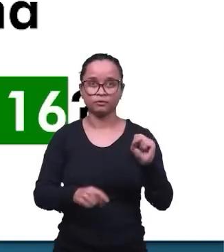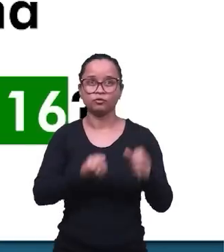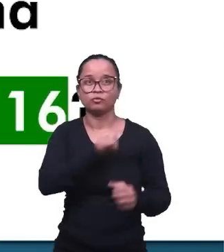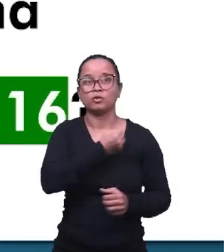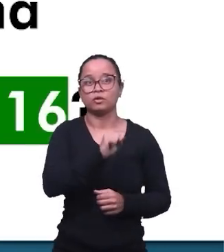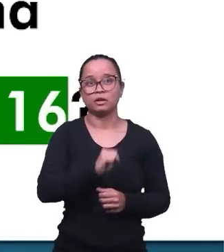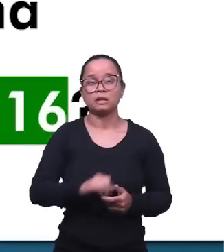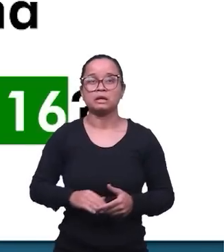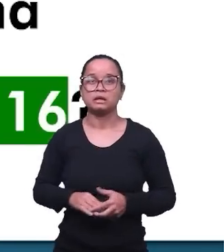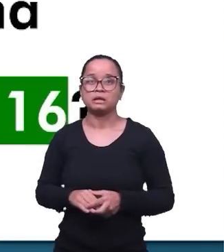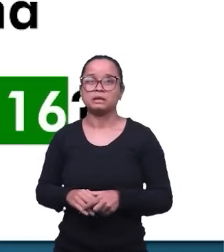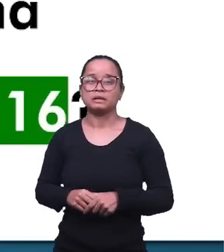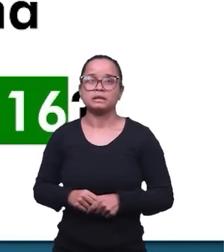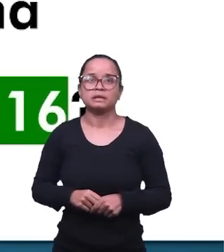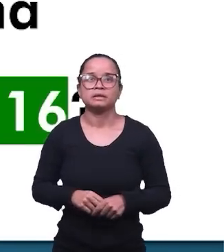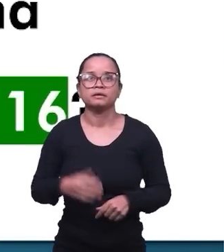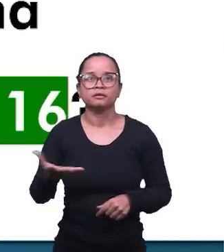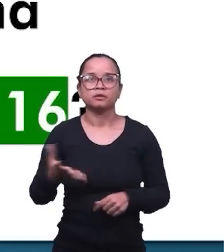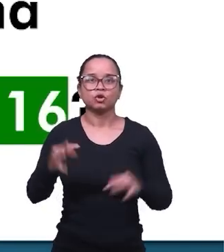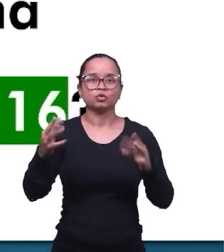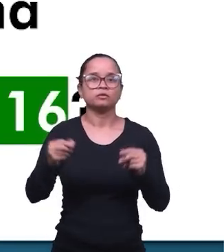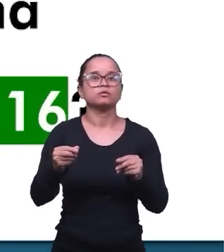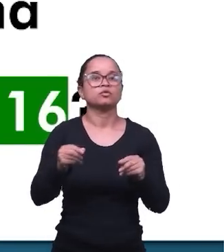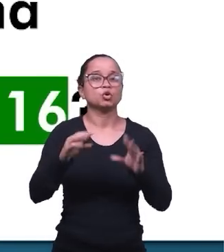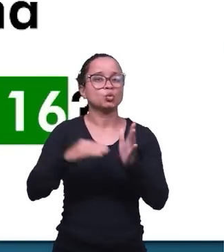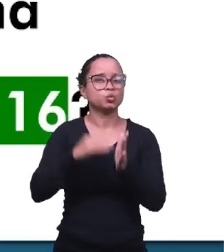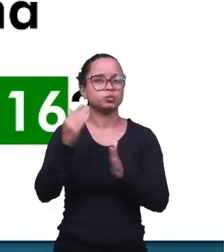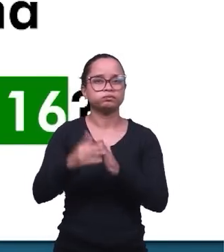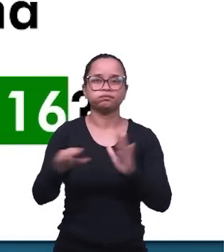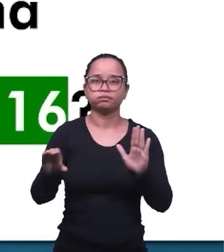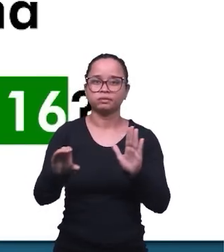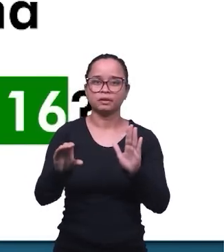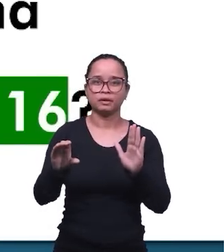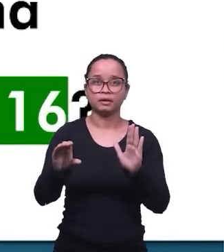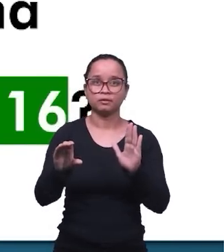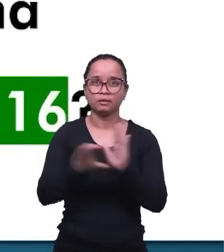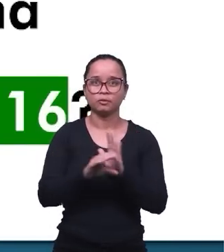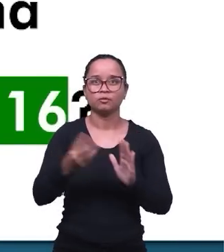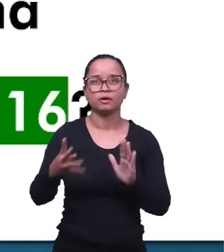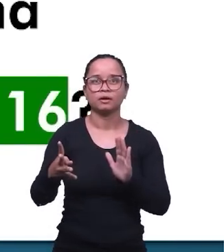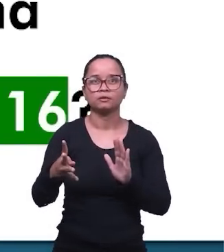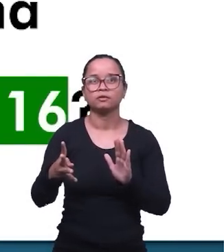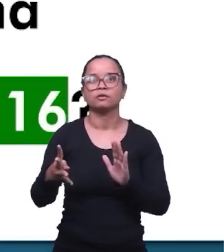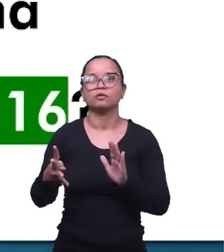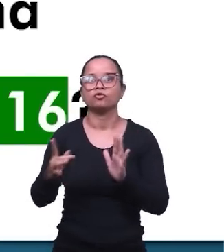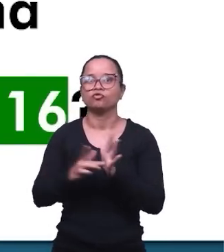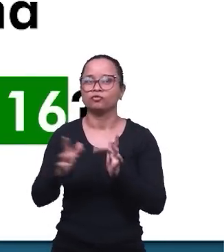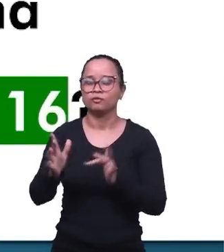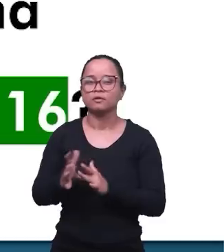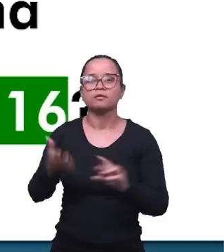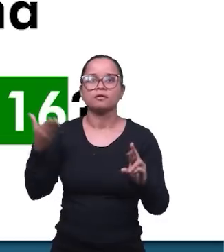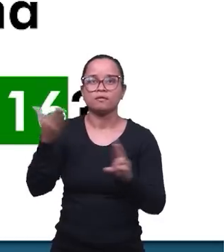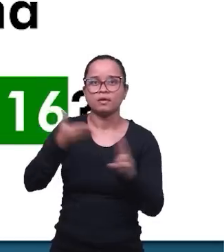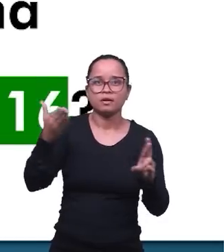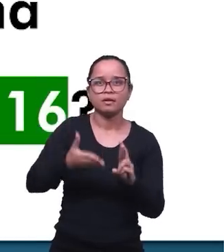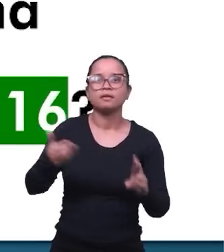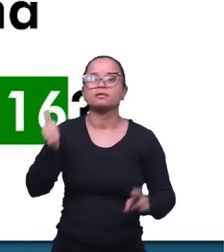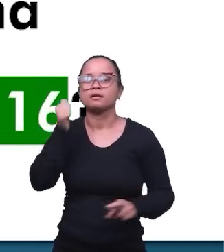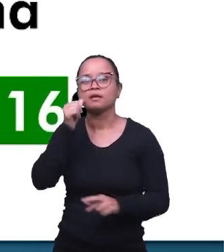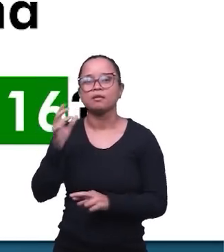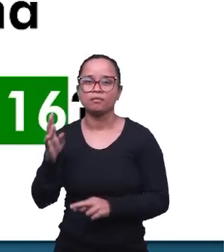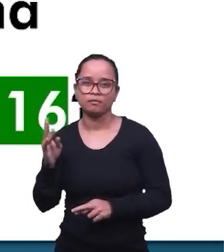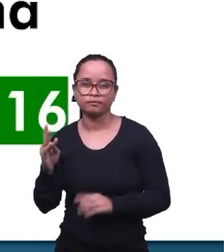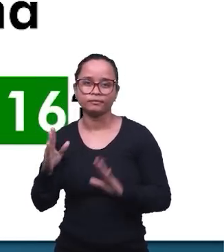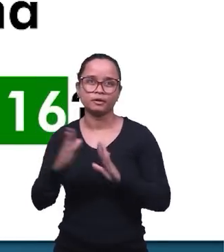Em todo o capítulo 4, o noivo, Jesus, faz referência às características da noiva, a igreja. Qual a